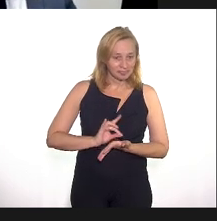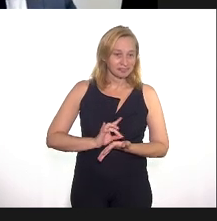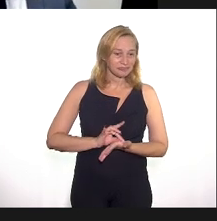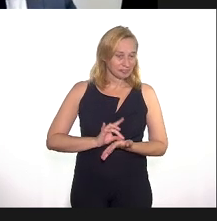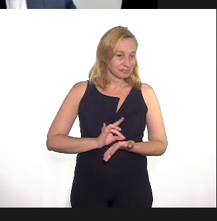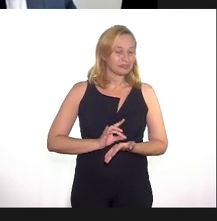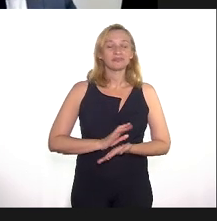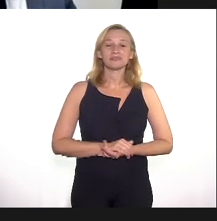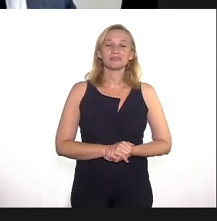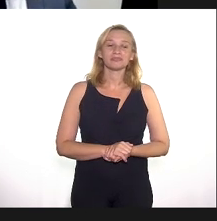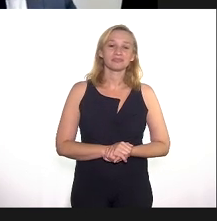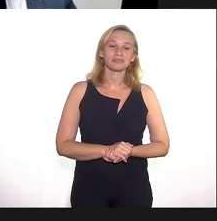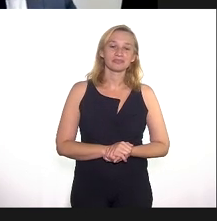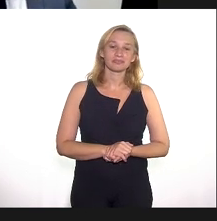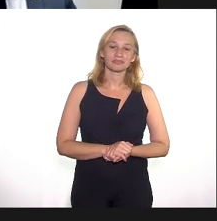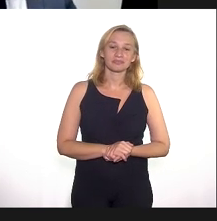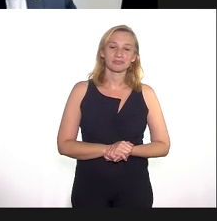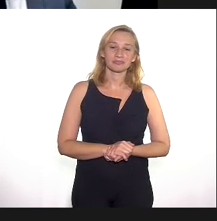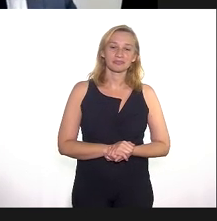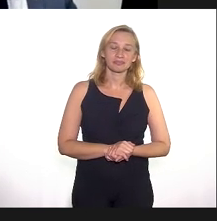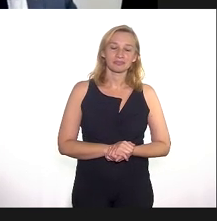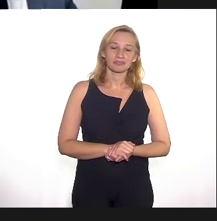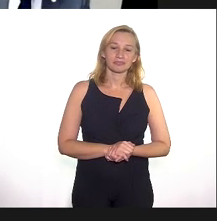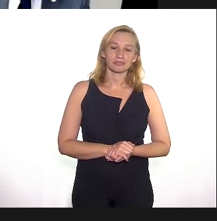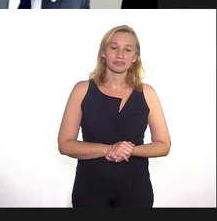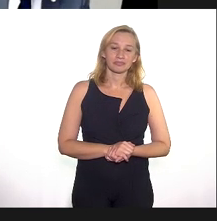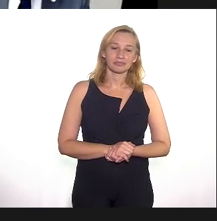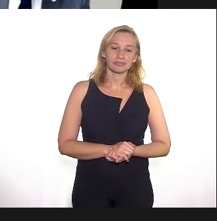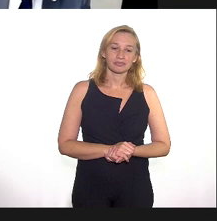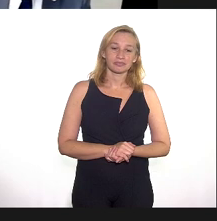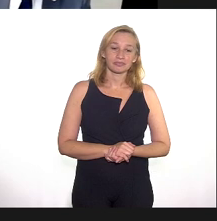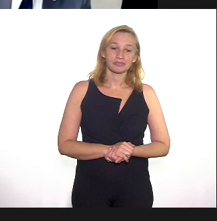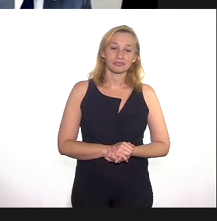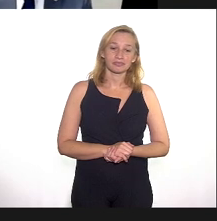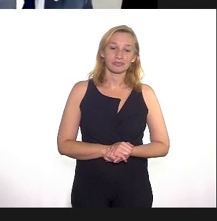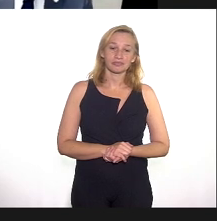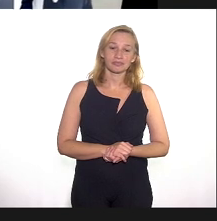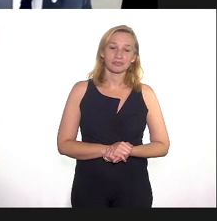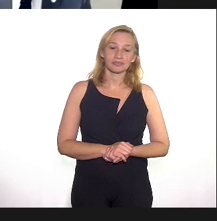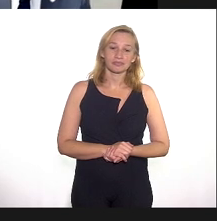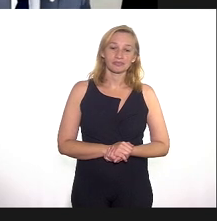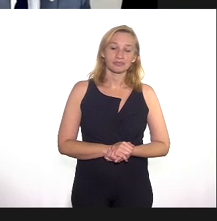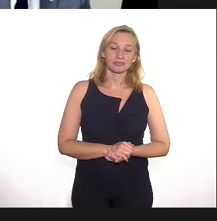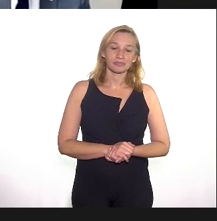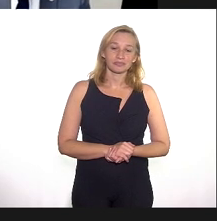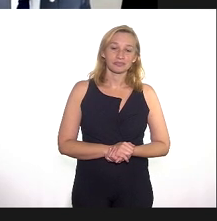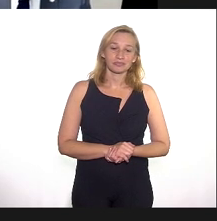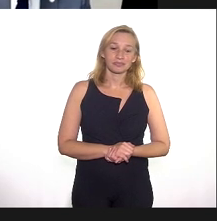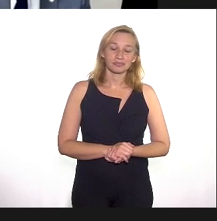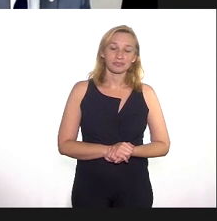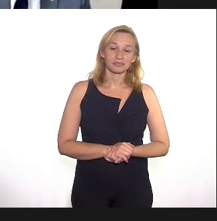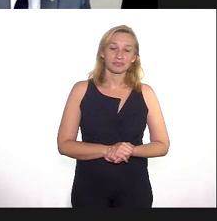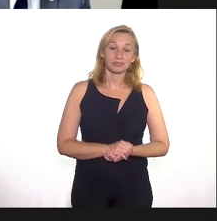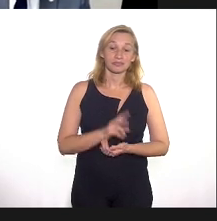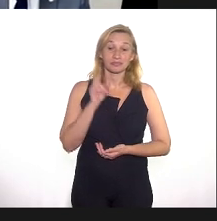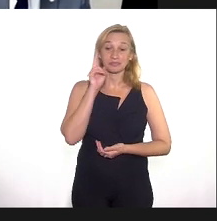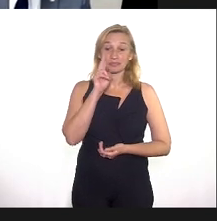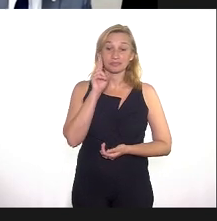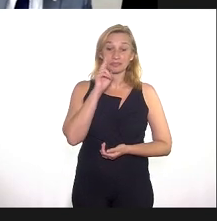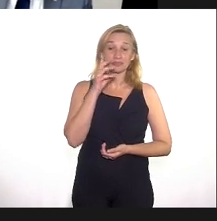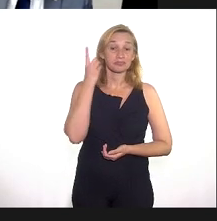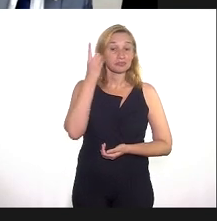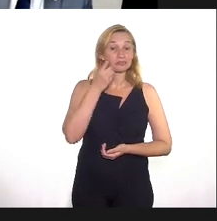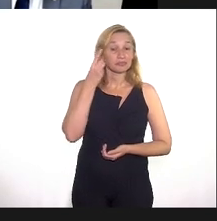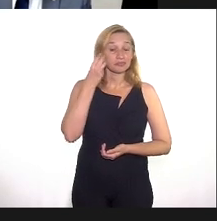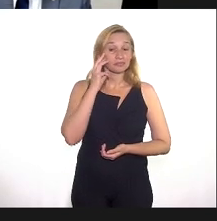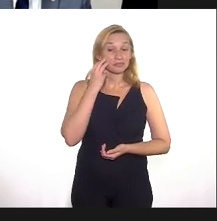Malafaia. Implementar da seguinte forma. Como lembrou Valdec, a gente